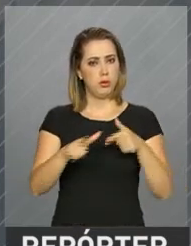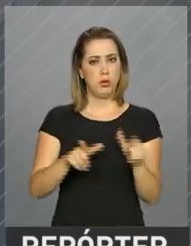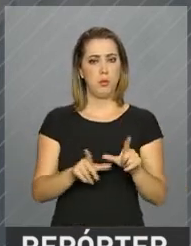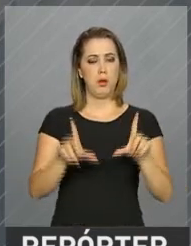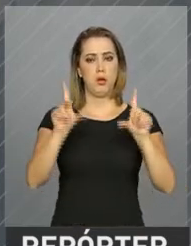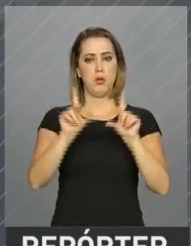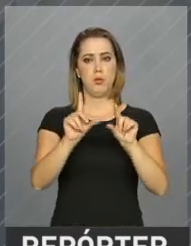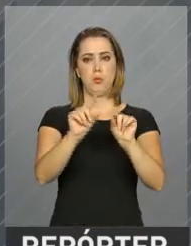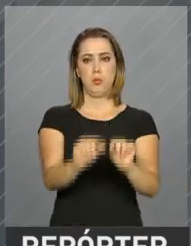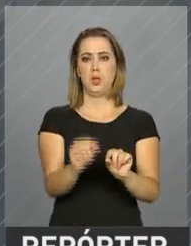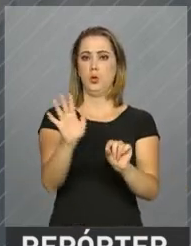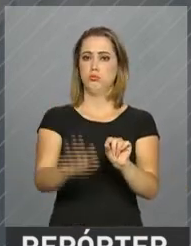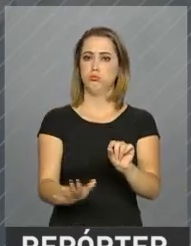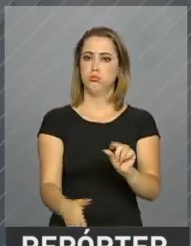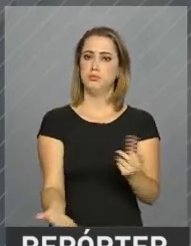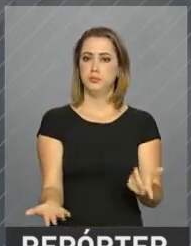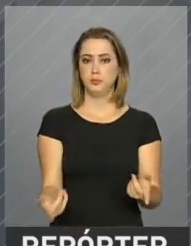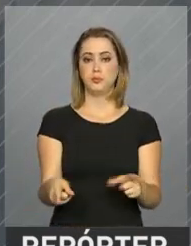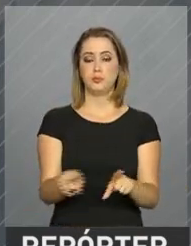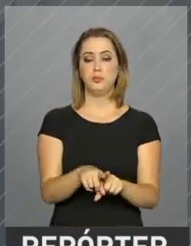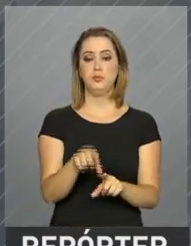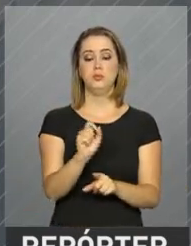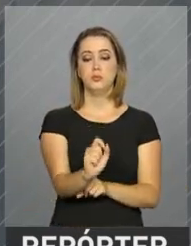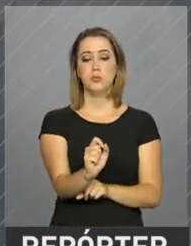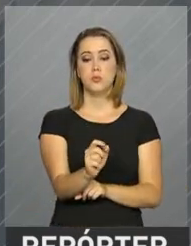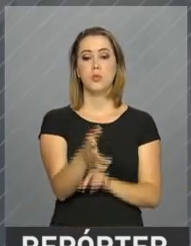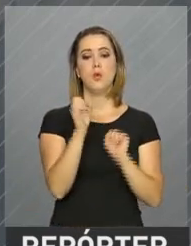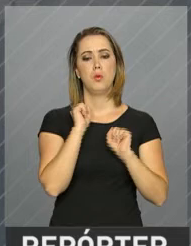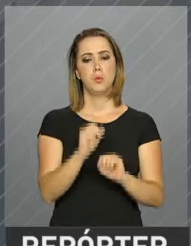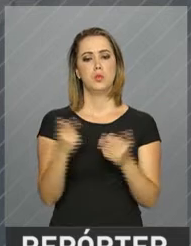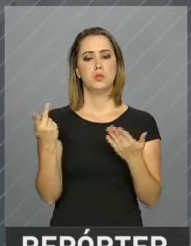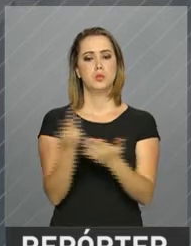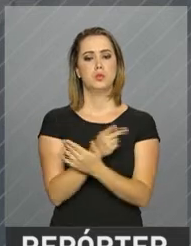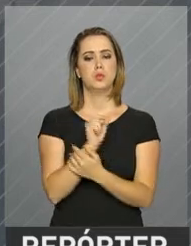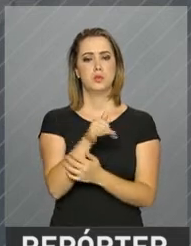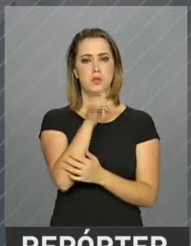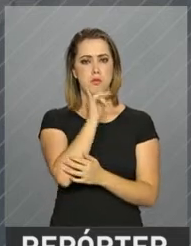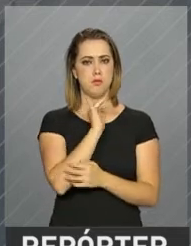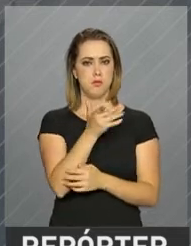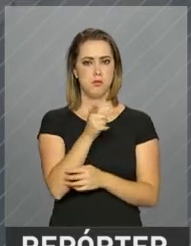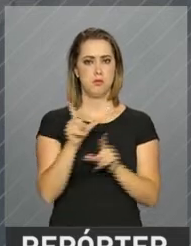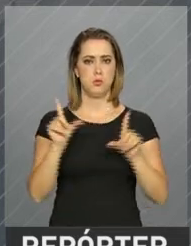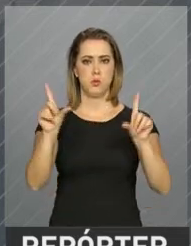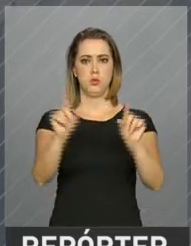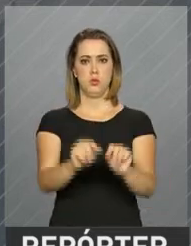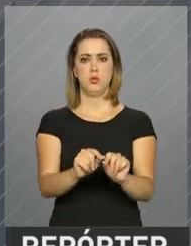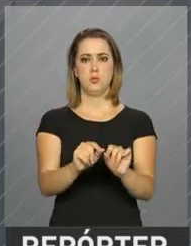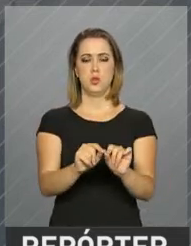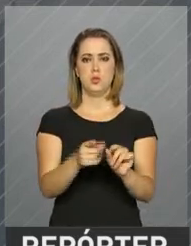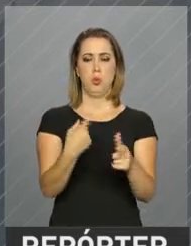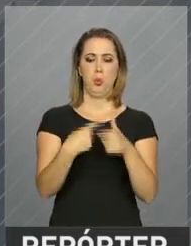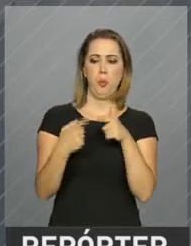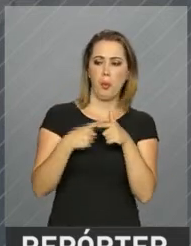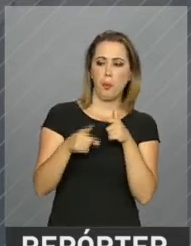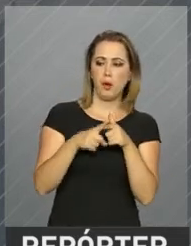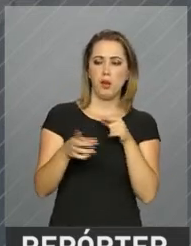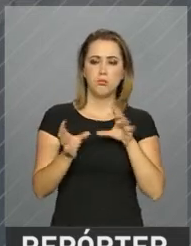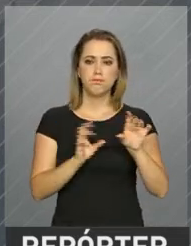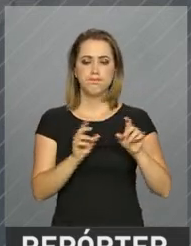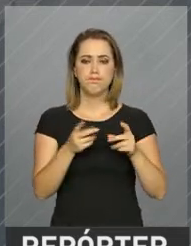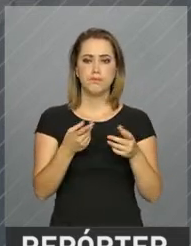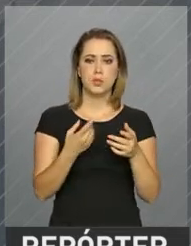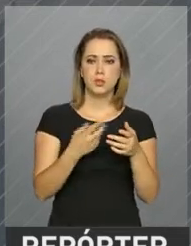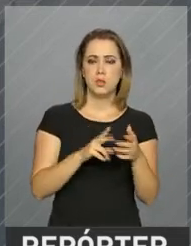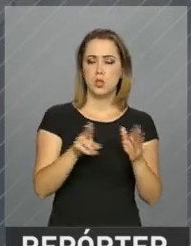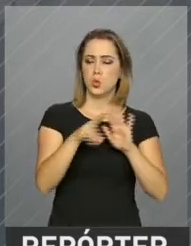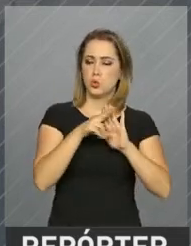aumentando a produtividade dos setores econômicos isso pode ser feito por exemplo com a diminuição da burocracia para instituições financeiras de pequeno